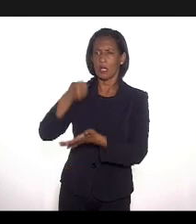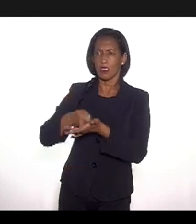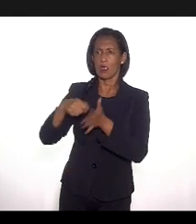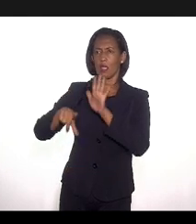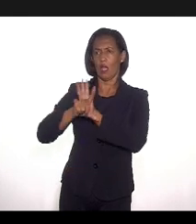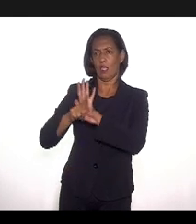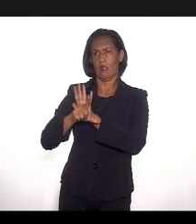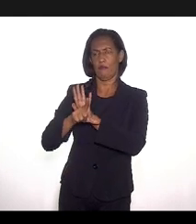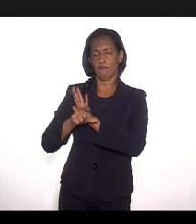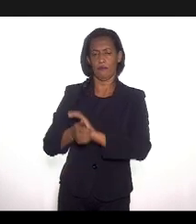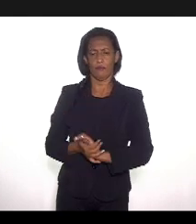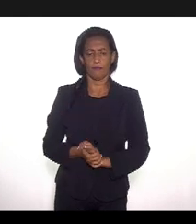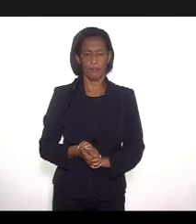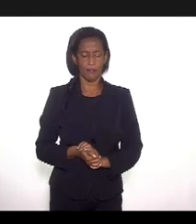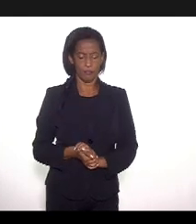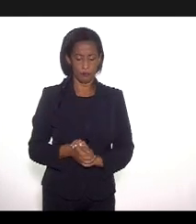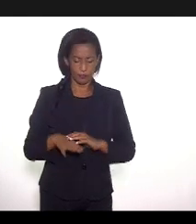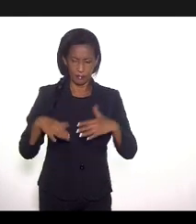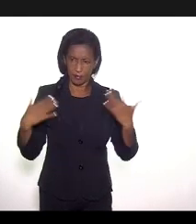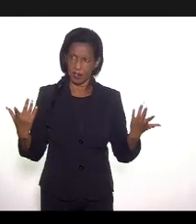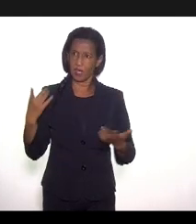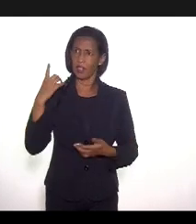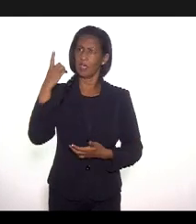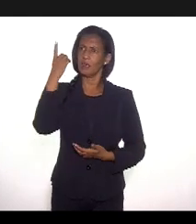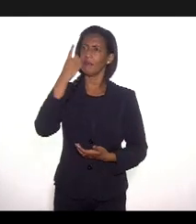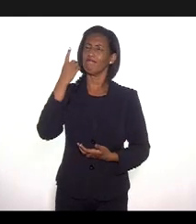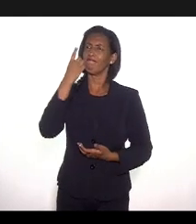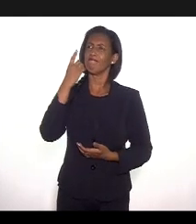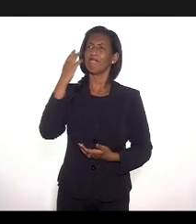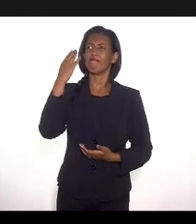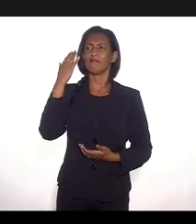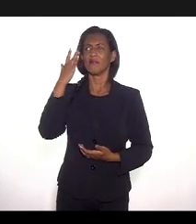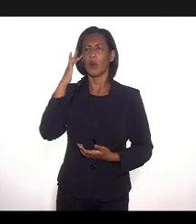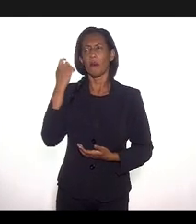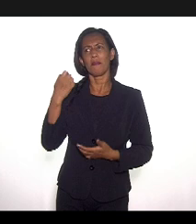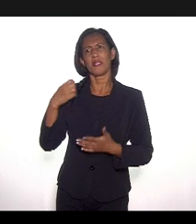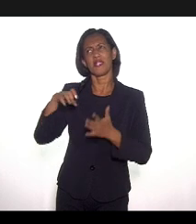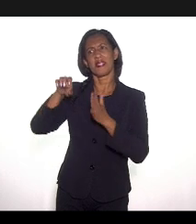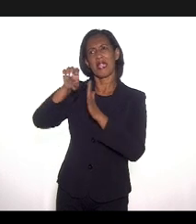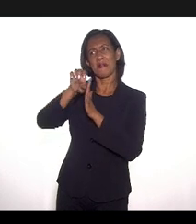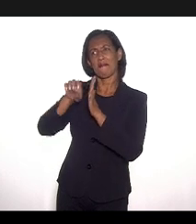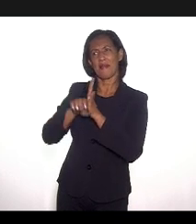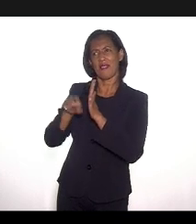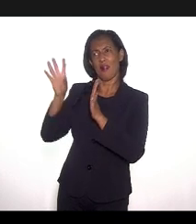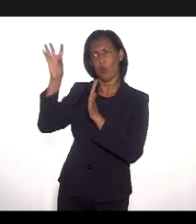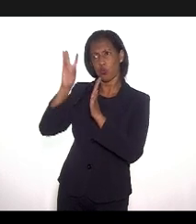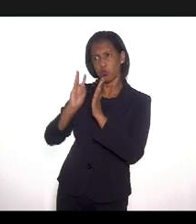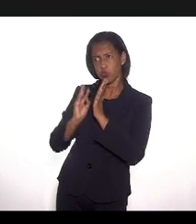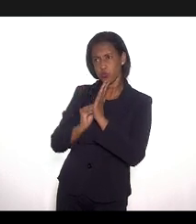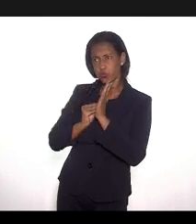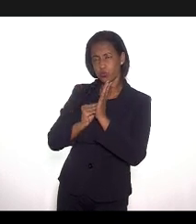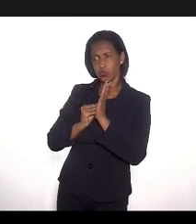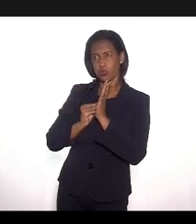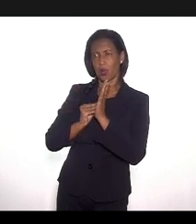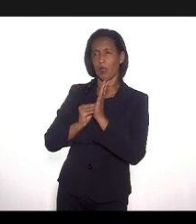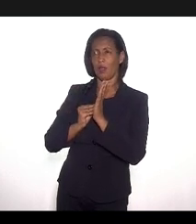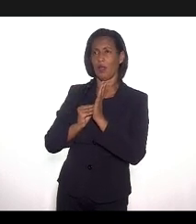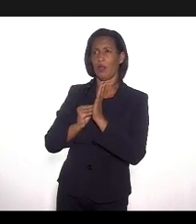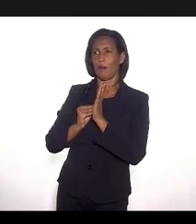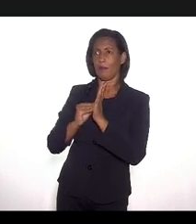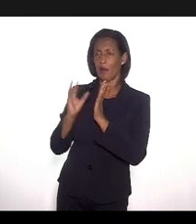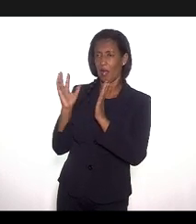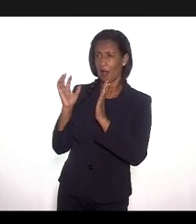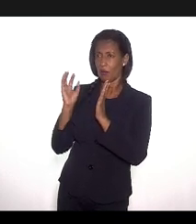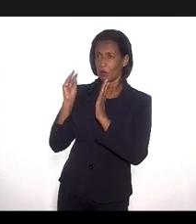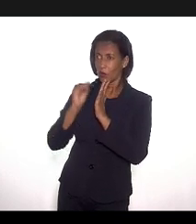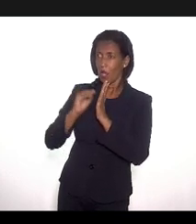E aí, o deputado Márcio Pacheco, eu acho que tinha que ser emendado se o senhor quisesse acatar esse artigo 2º.